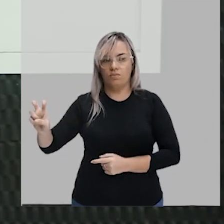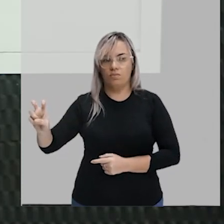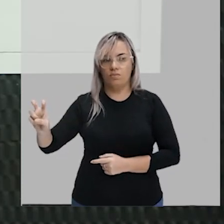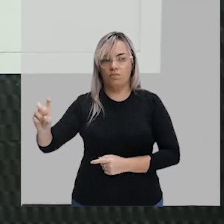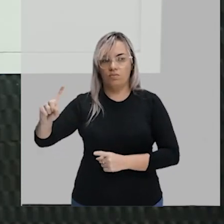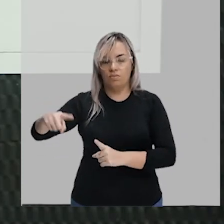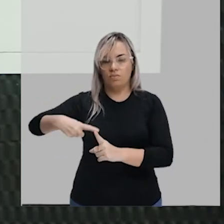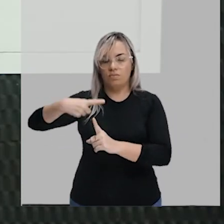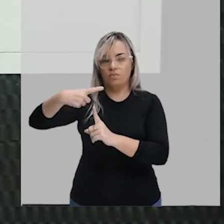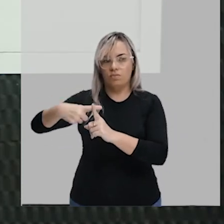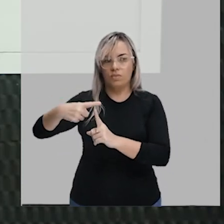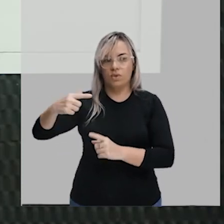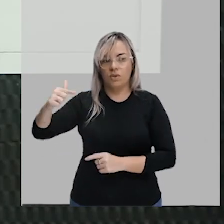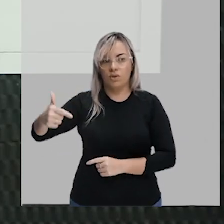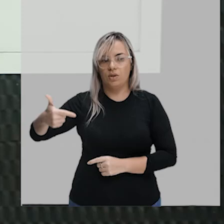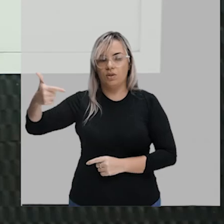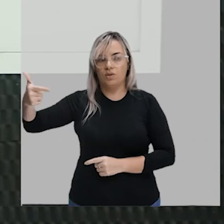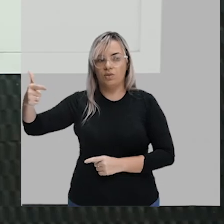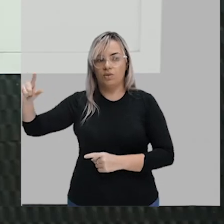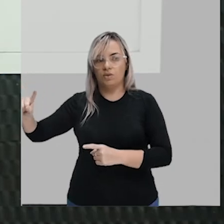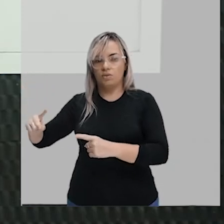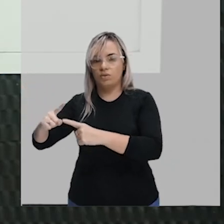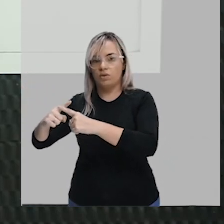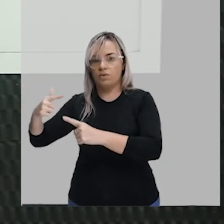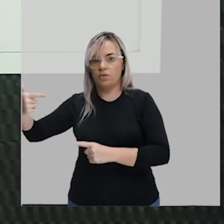mais 2 multiplicado por 2.